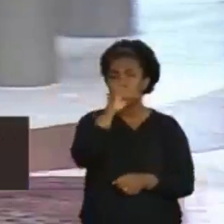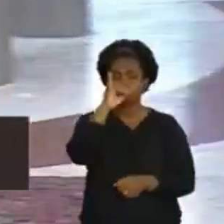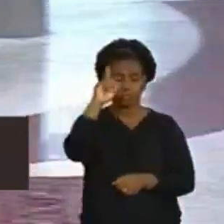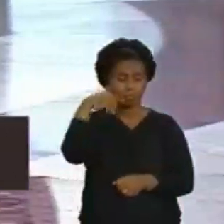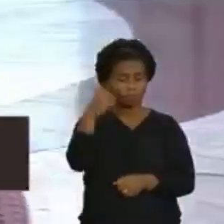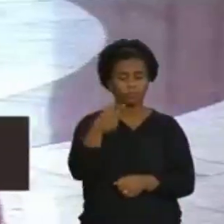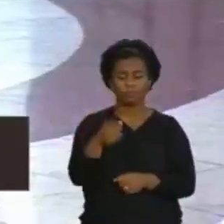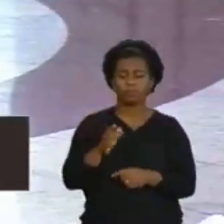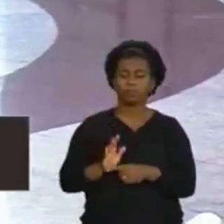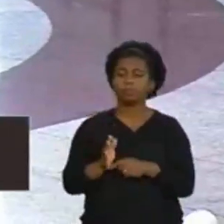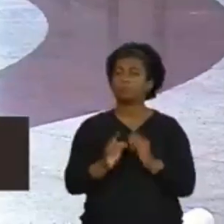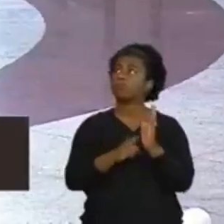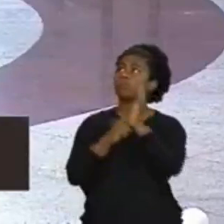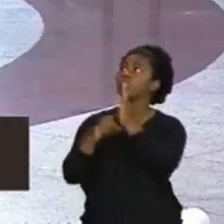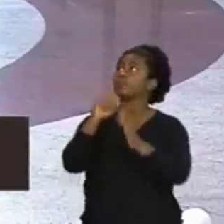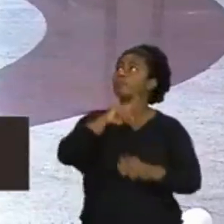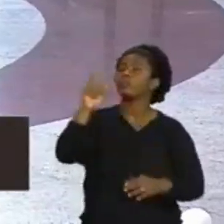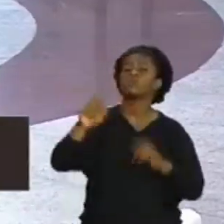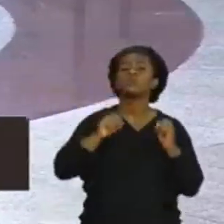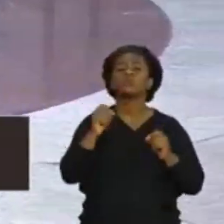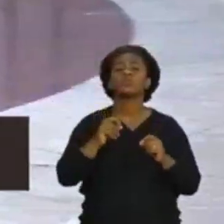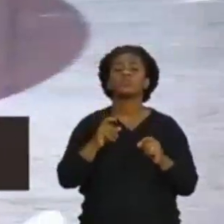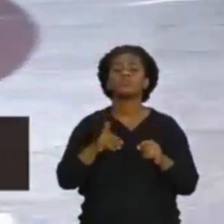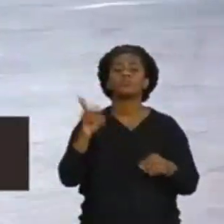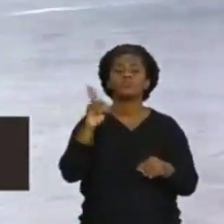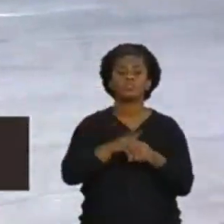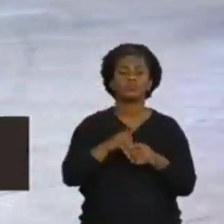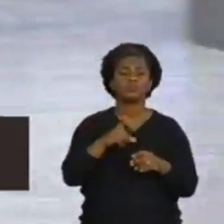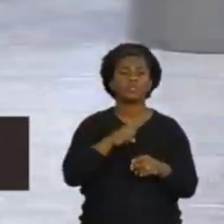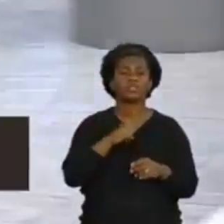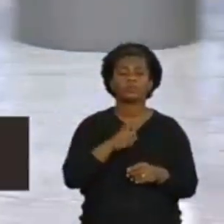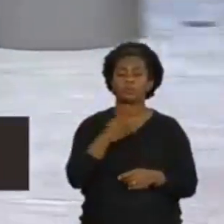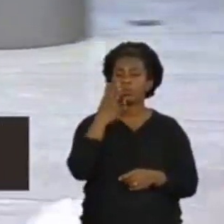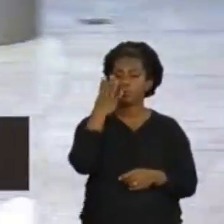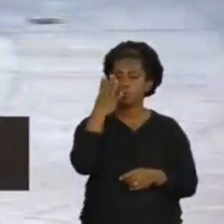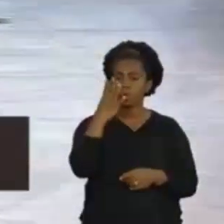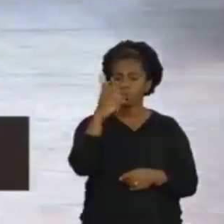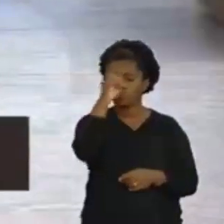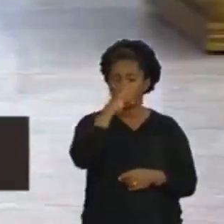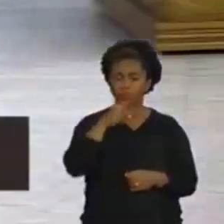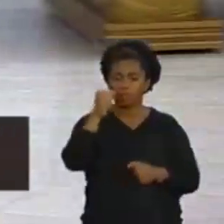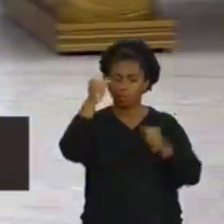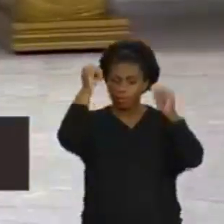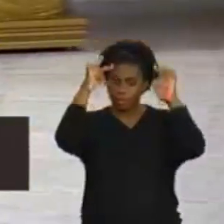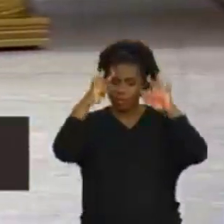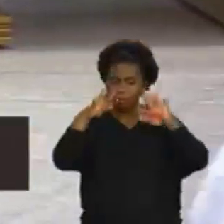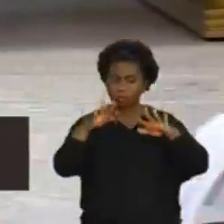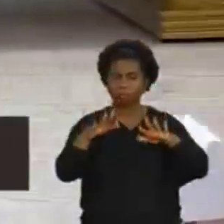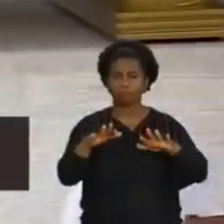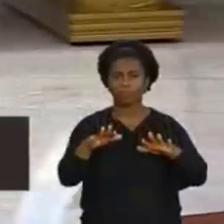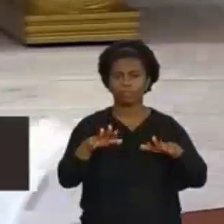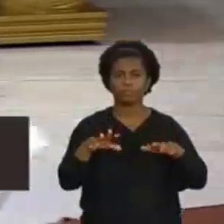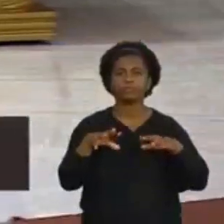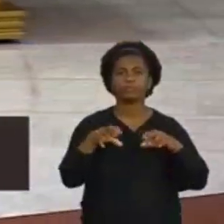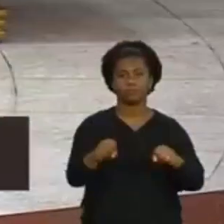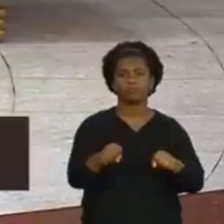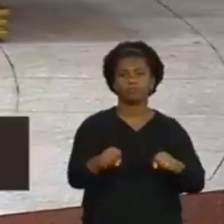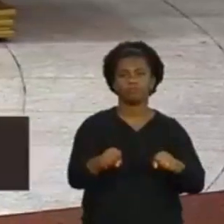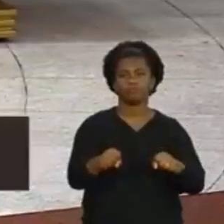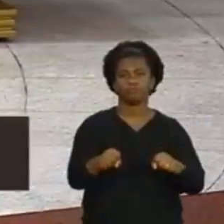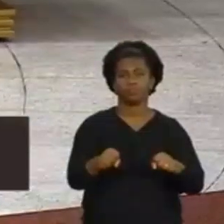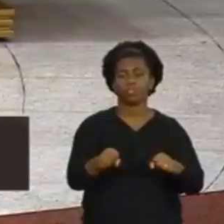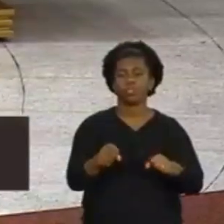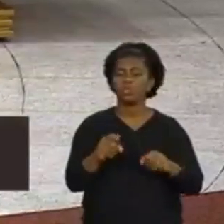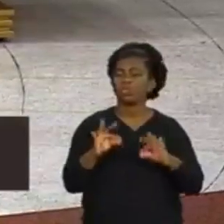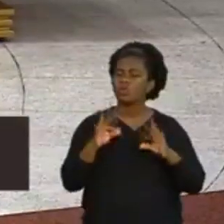seu dízimo, vai ser o quarto domingo da bênção do possuidor, e todo mundo vai trazer uma oferta